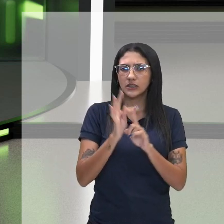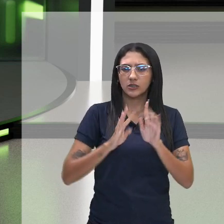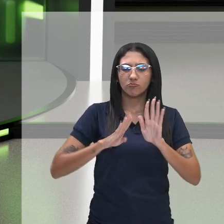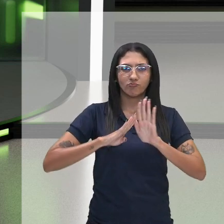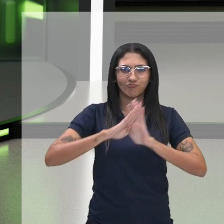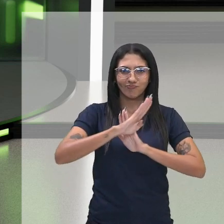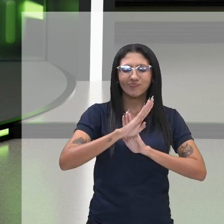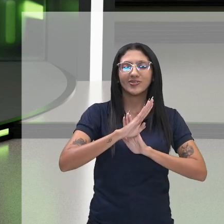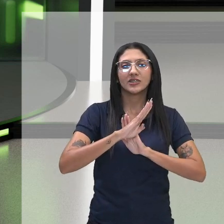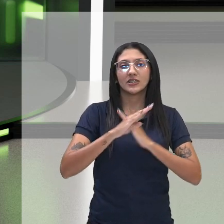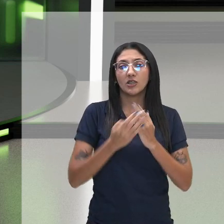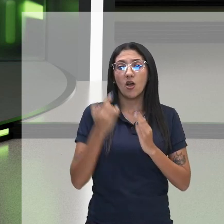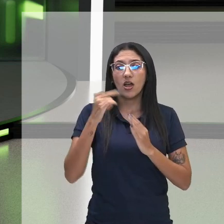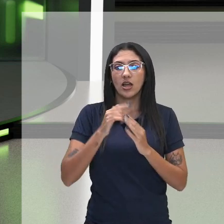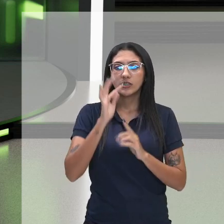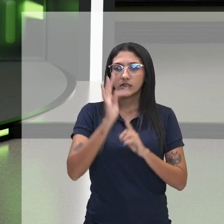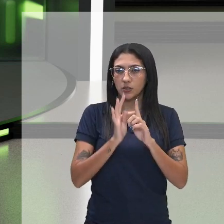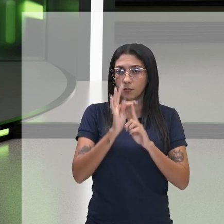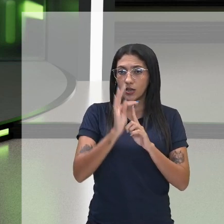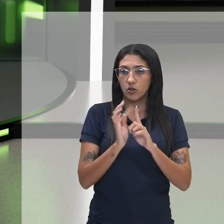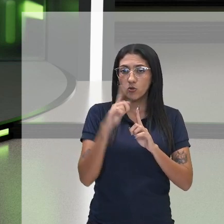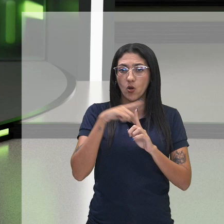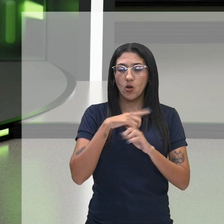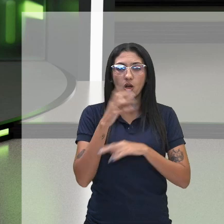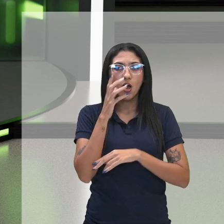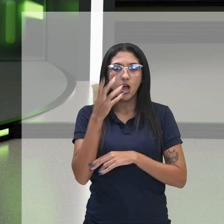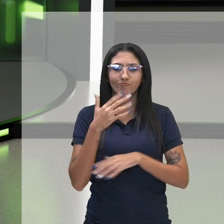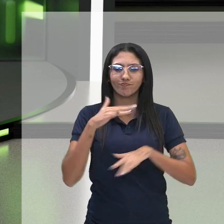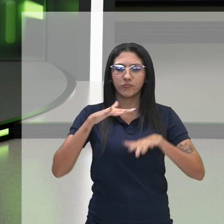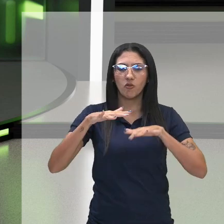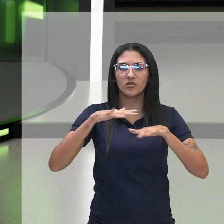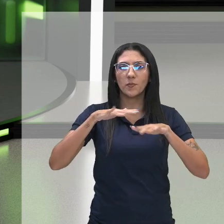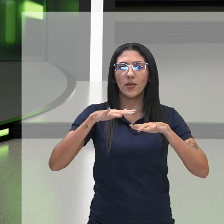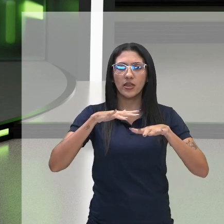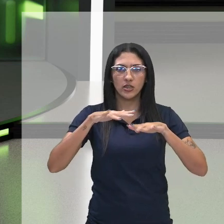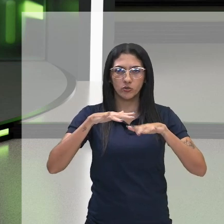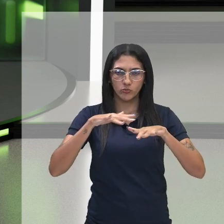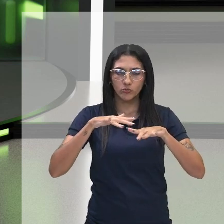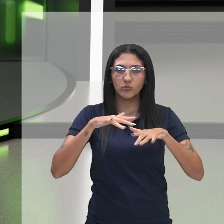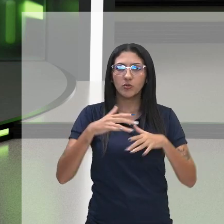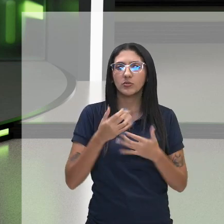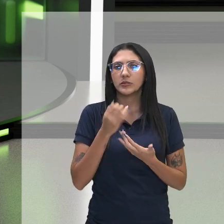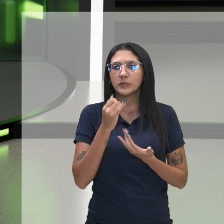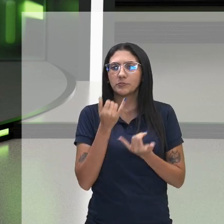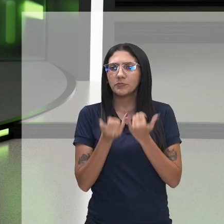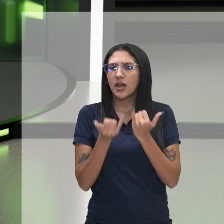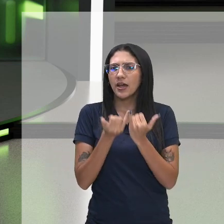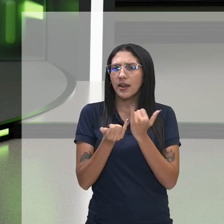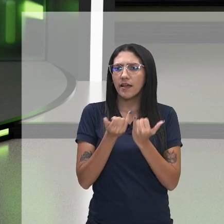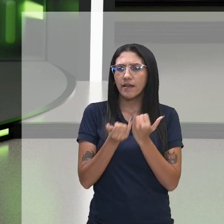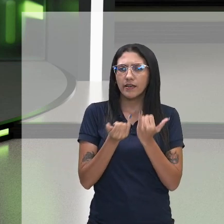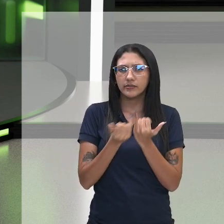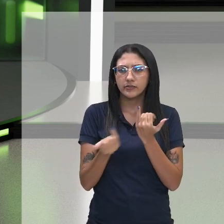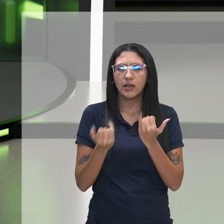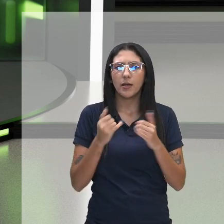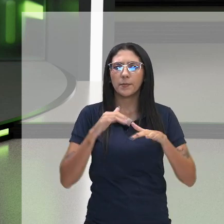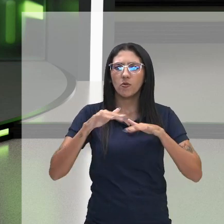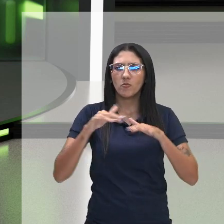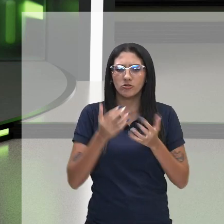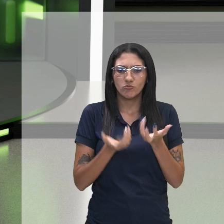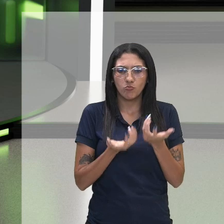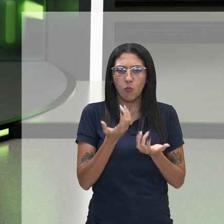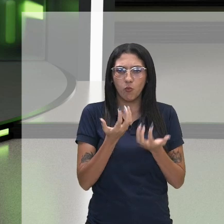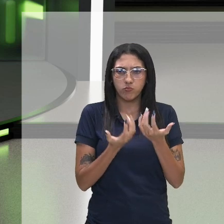altas temperaturas fazem com que ele realize ali movimentos de convecção, que são movimentos circulares que estão sendo